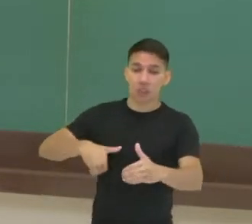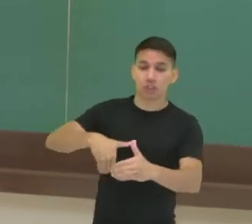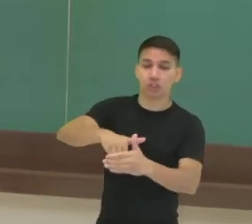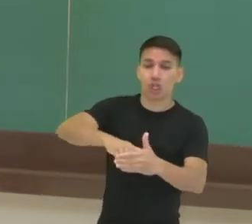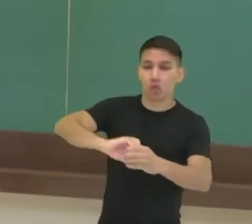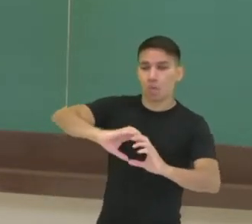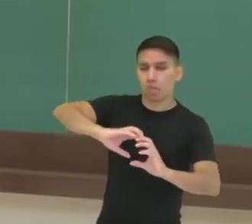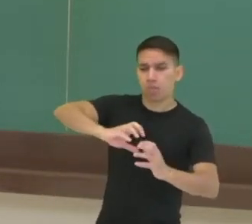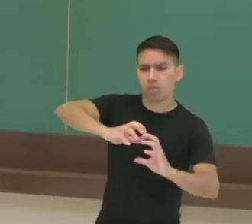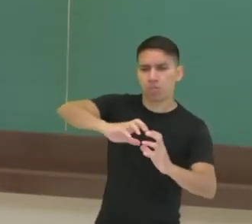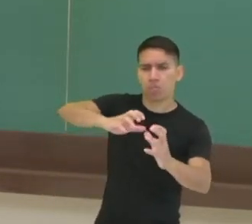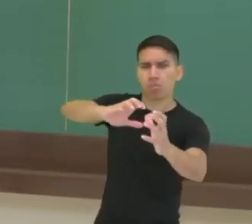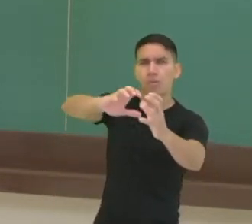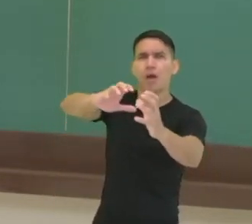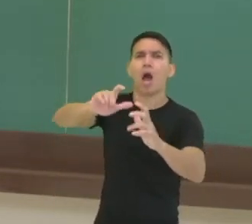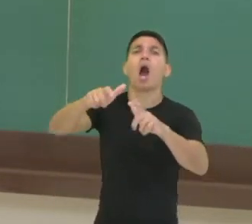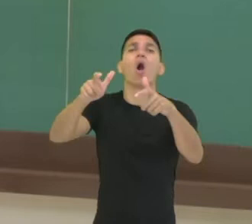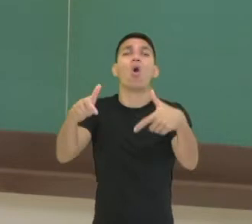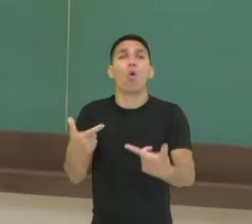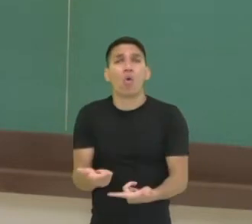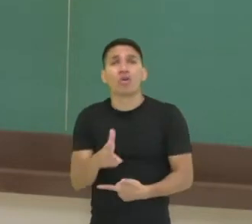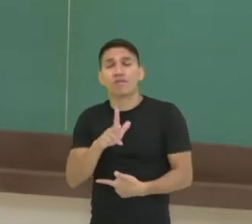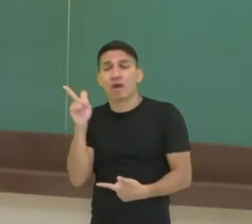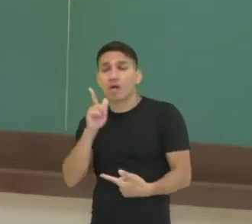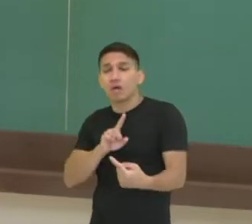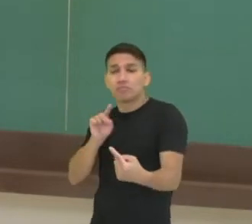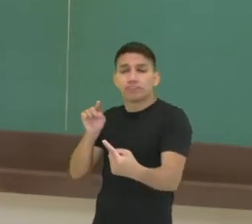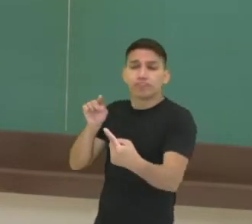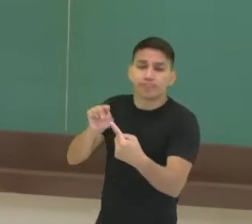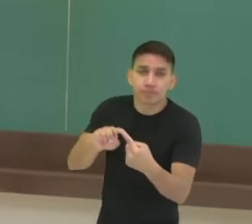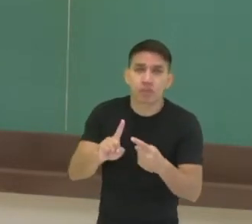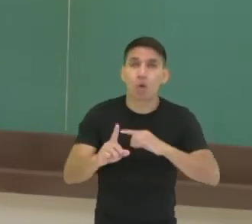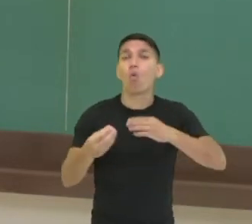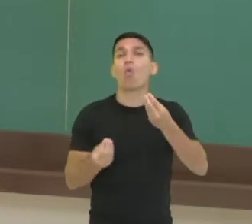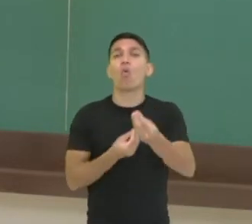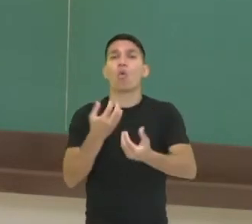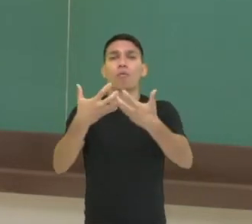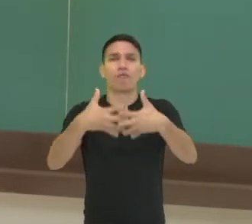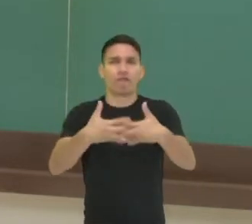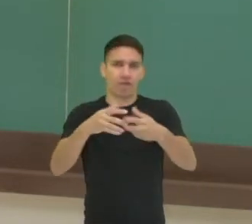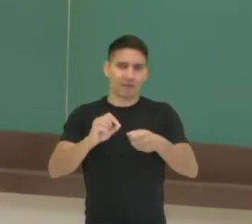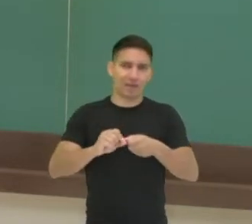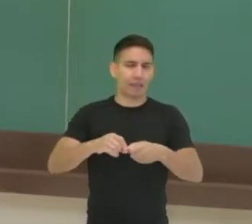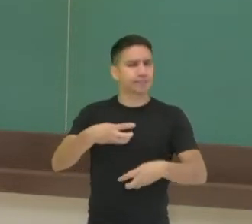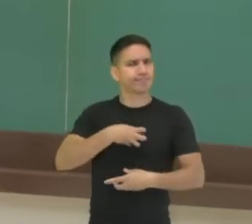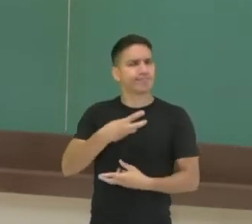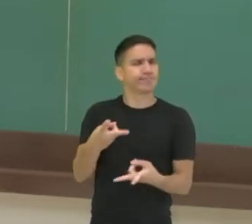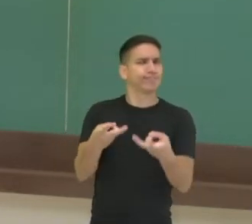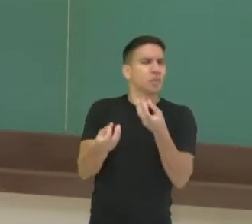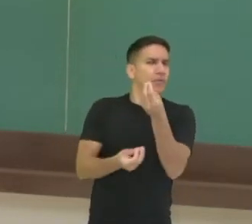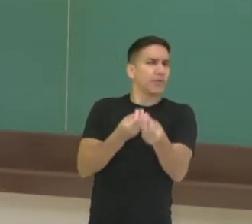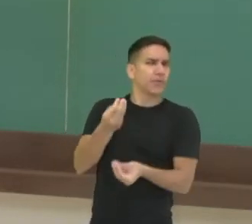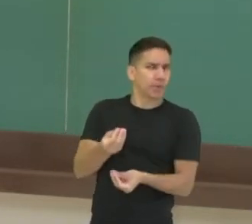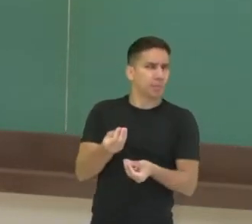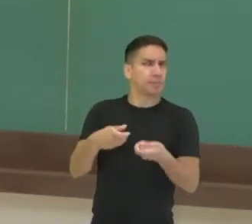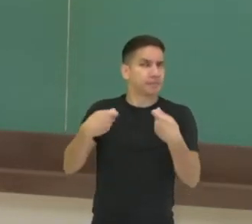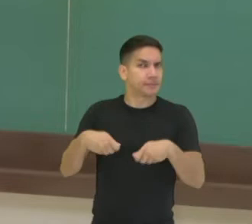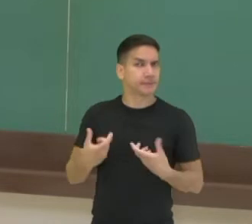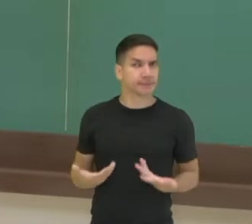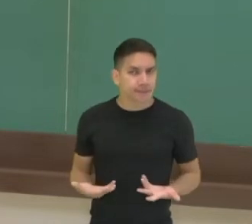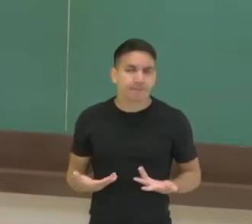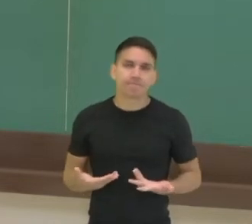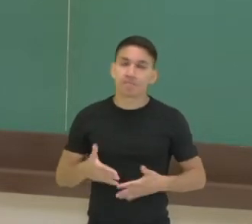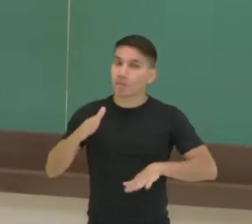bola? Ele tem que ter essa noção que a bola está vindo na sua direção. Então é um dos sentidos. Será